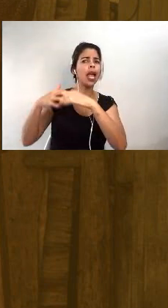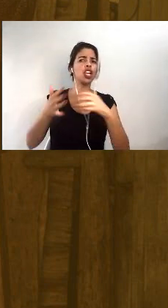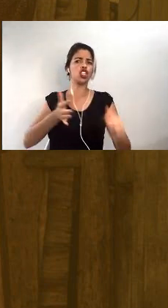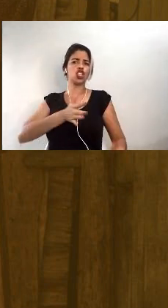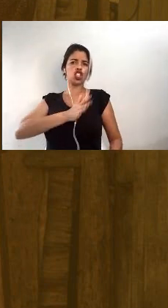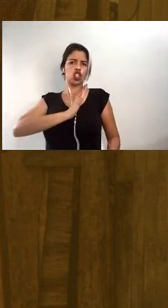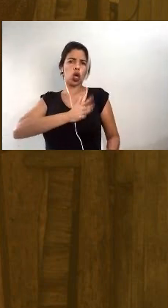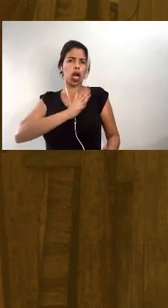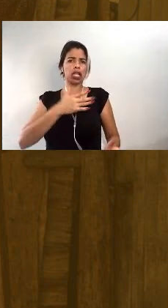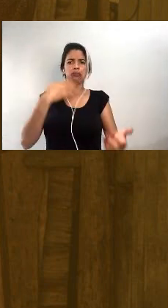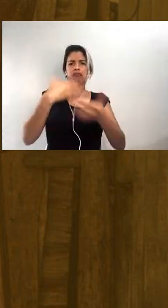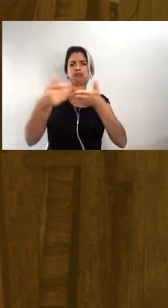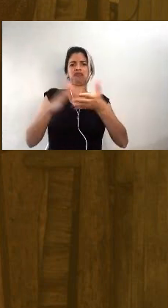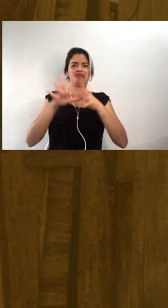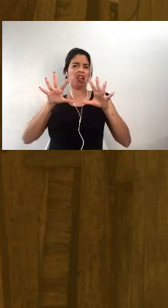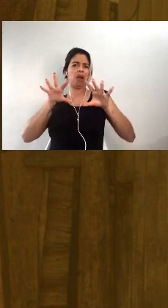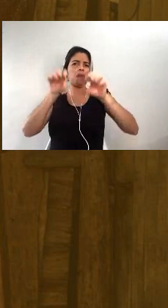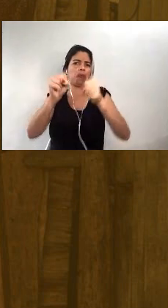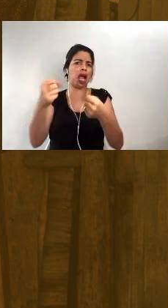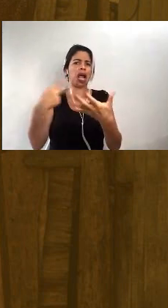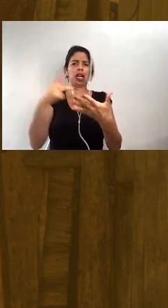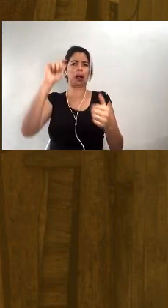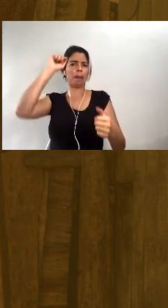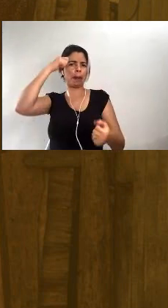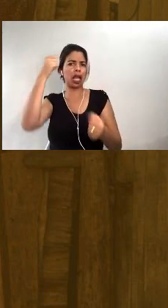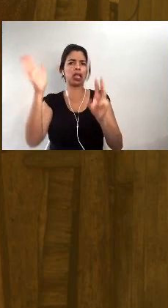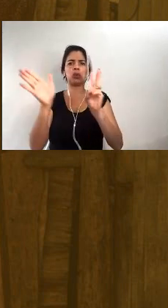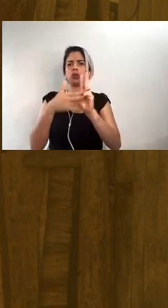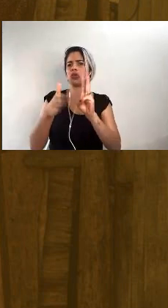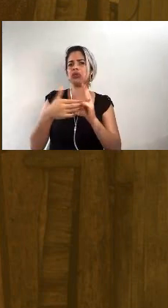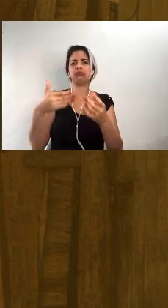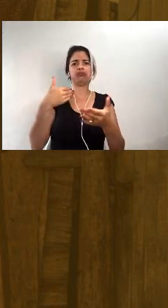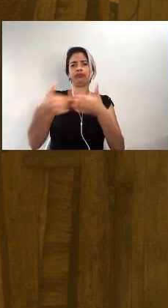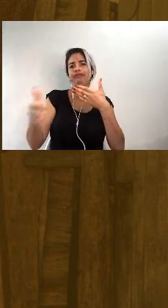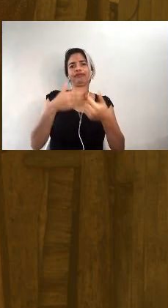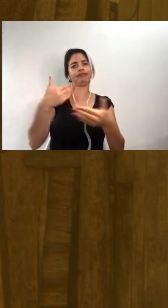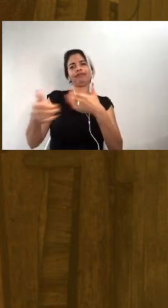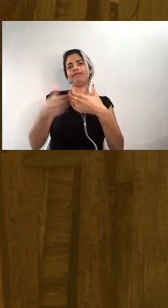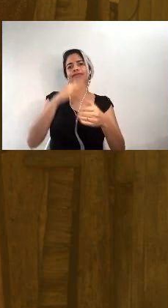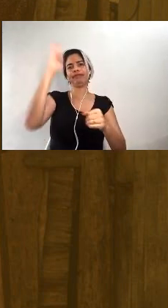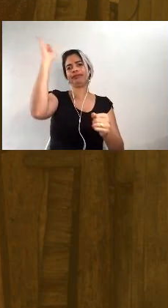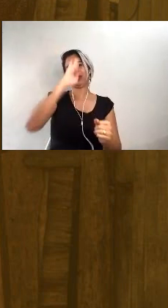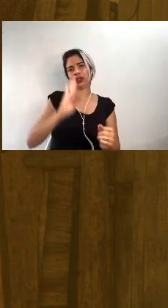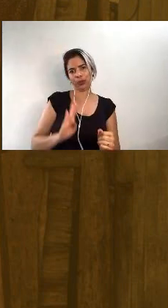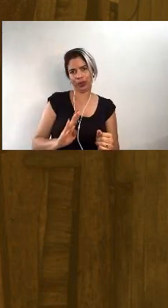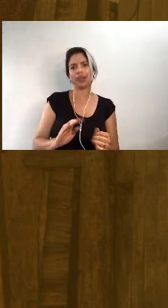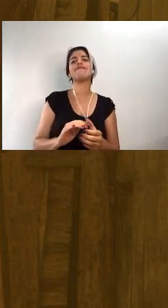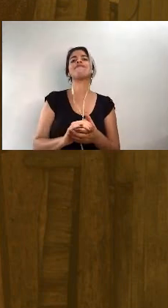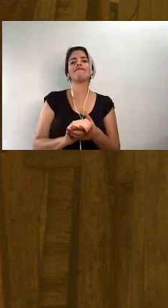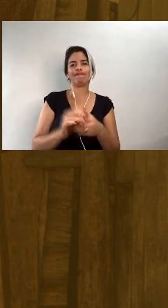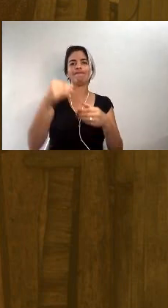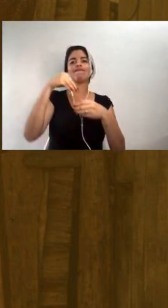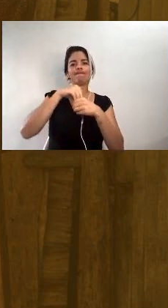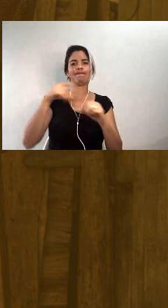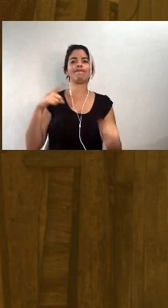e sujeitos negros, negras, indígenas no nosso país. É, pode passar, Marília, por favor.